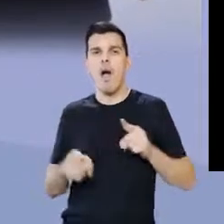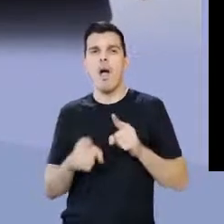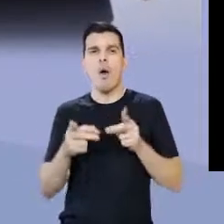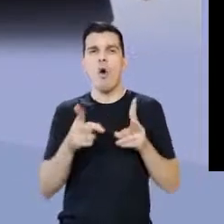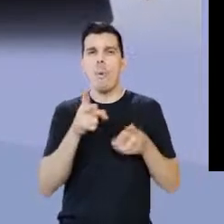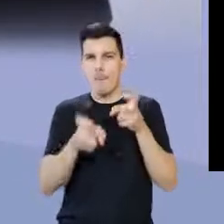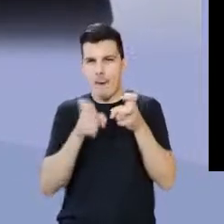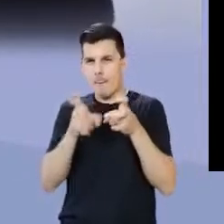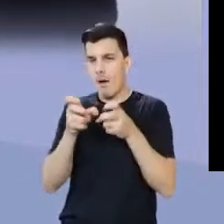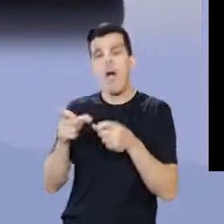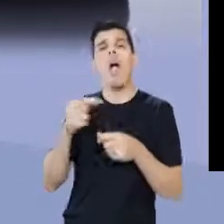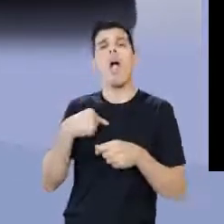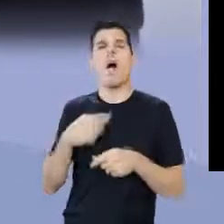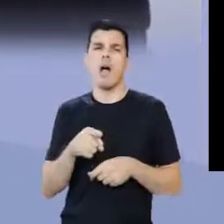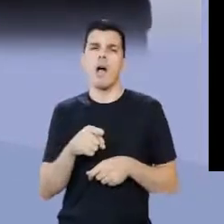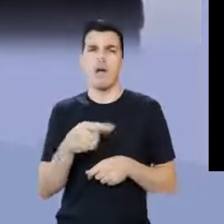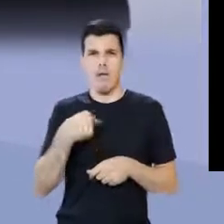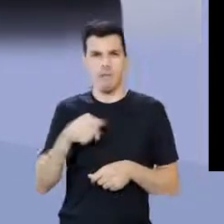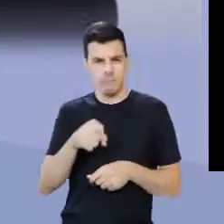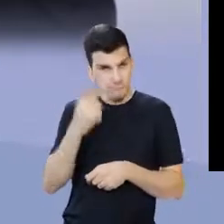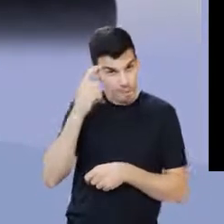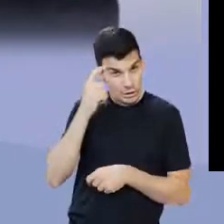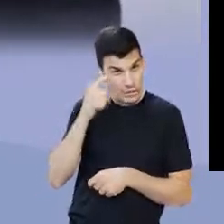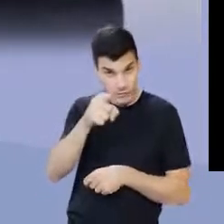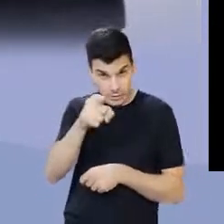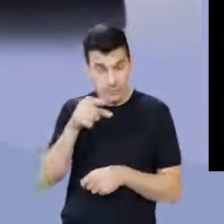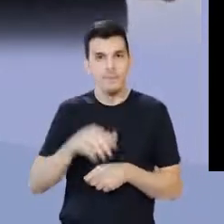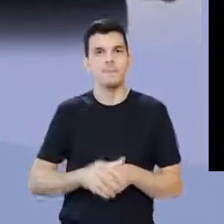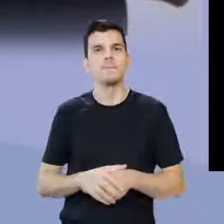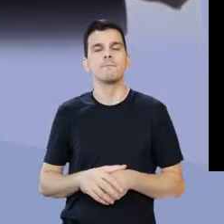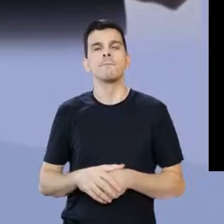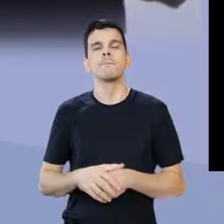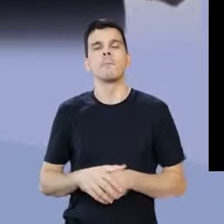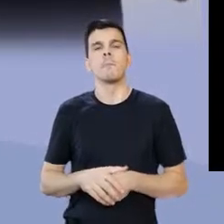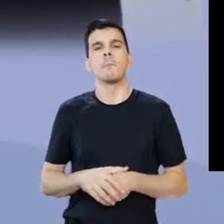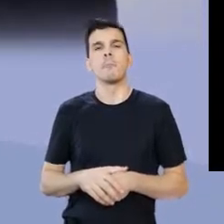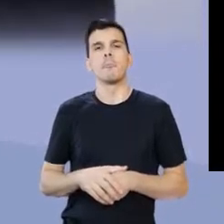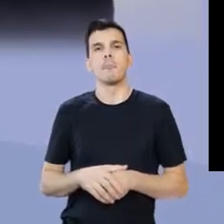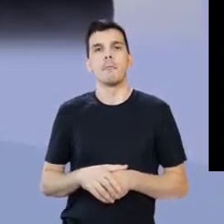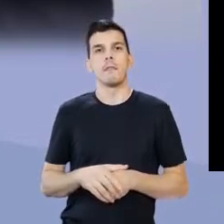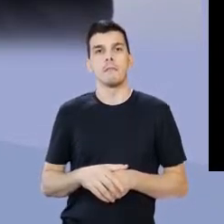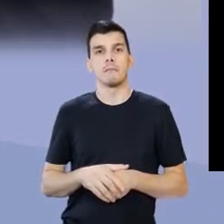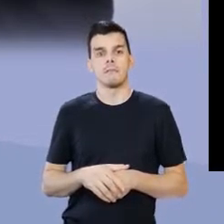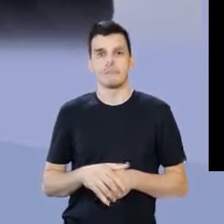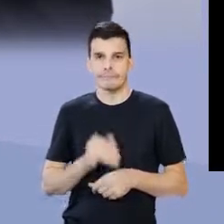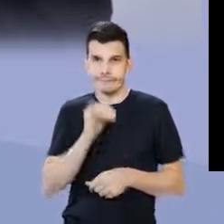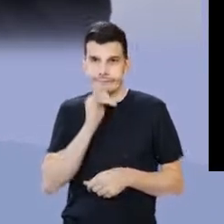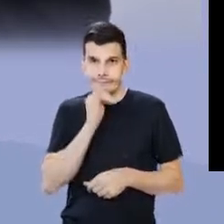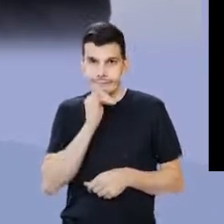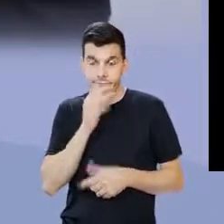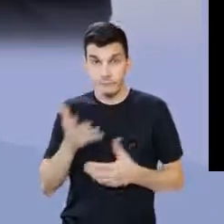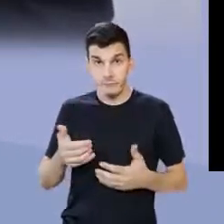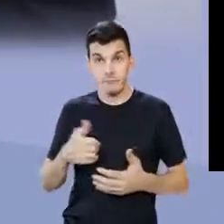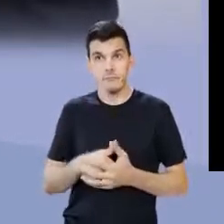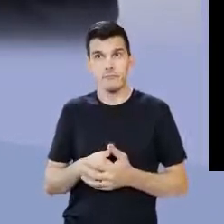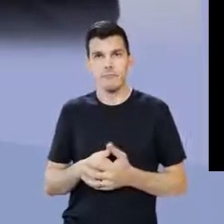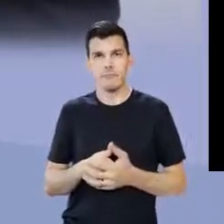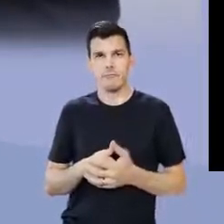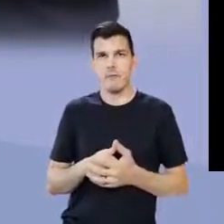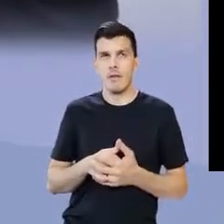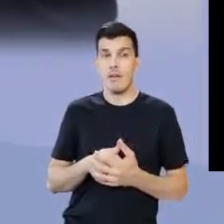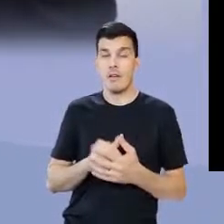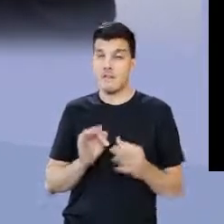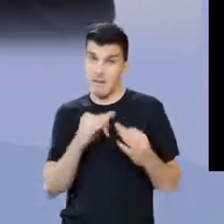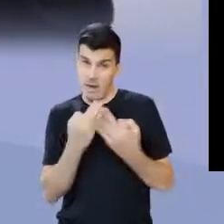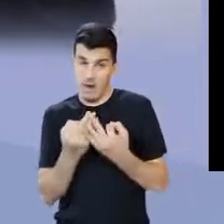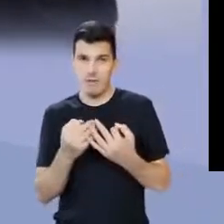identificavam. Imagine você, meu aluno, imagine você aí que já brincou com seus primos. Você tem lá 5 primos brincando. De vez em quando vocês brigam